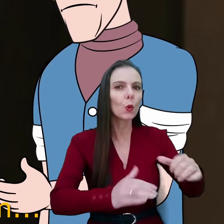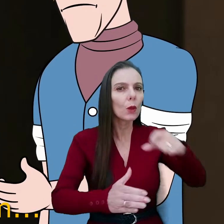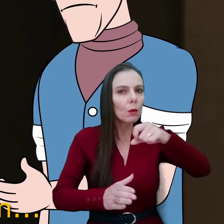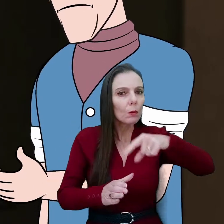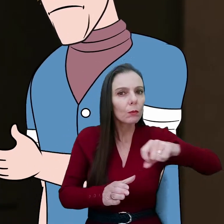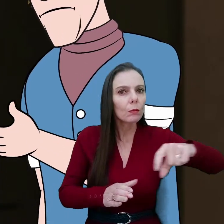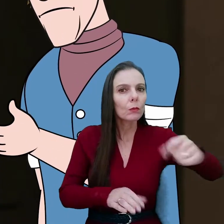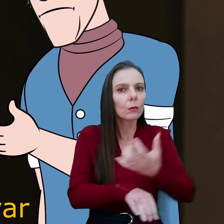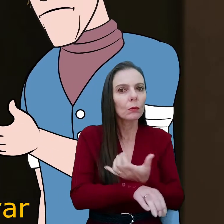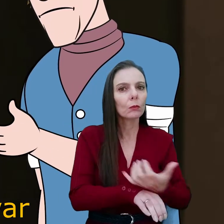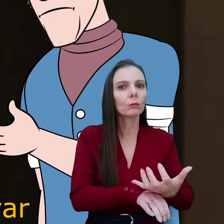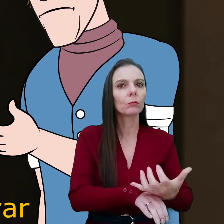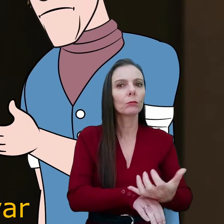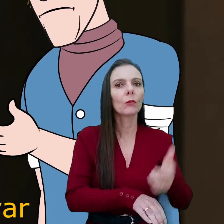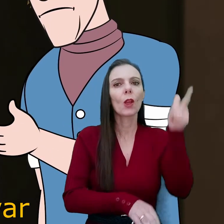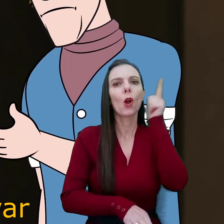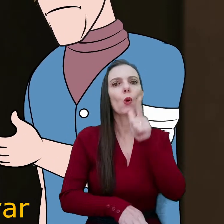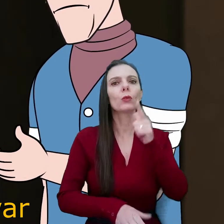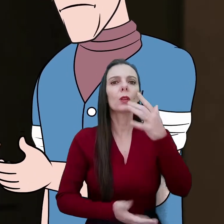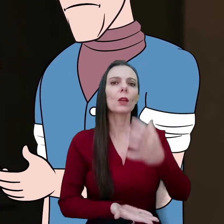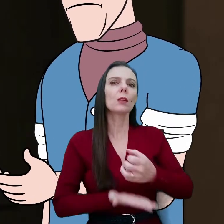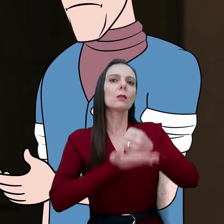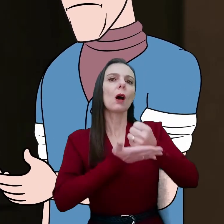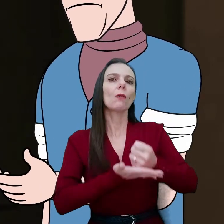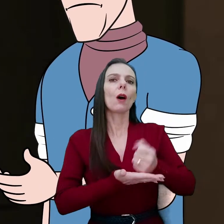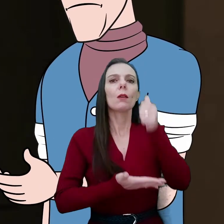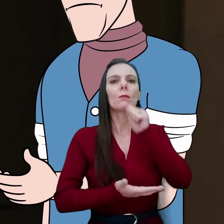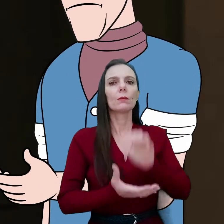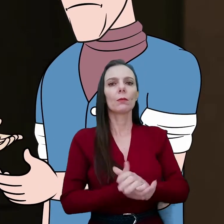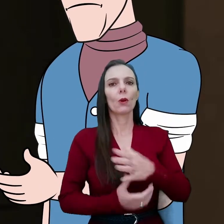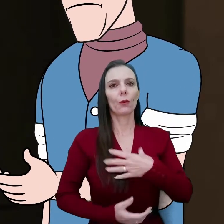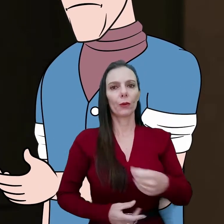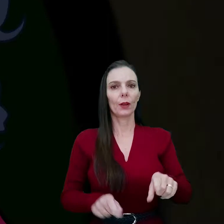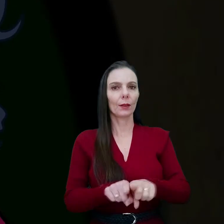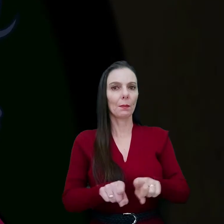seu jardim. E então vai conseguir salvar sua esposa e filha.